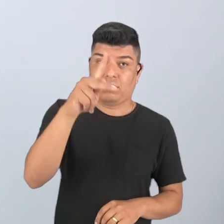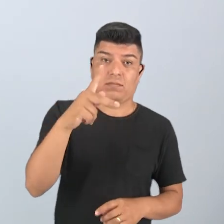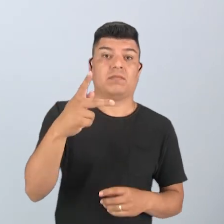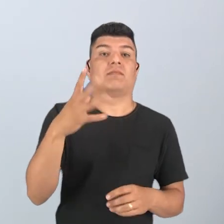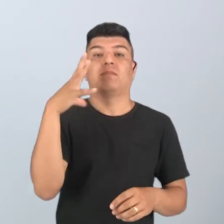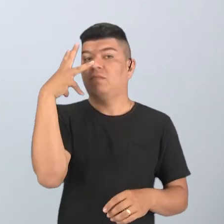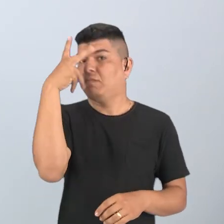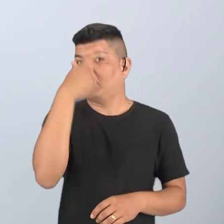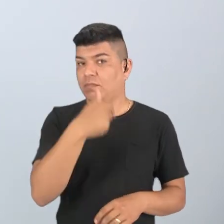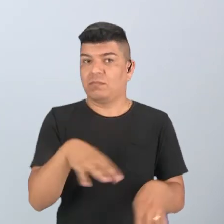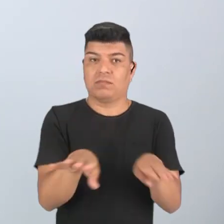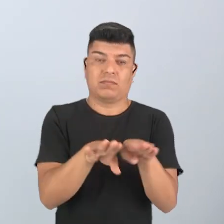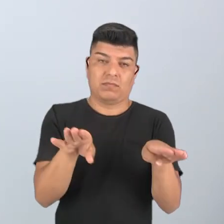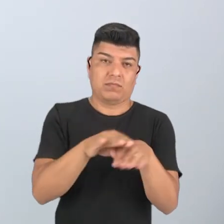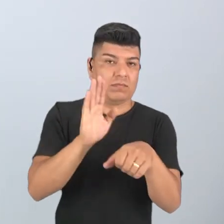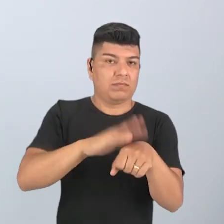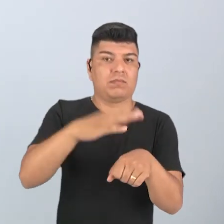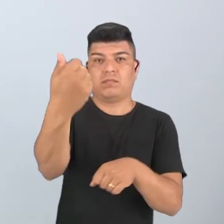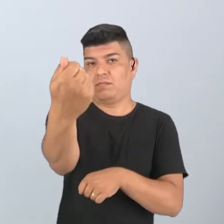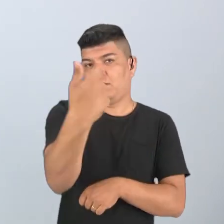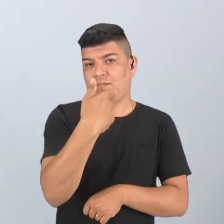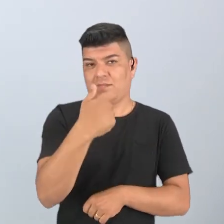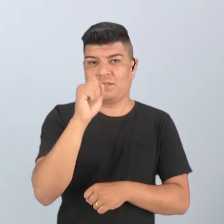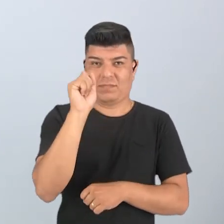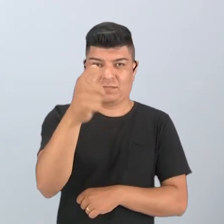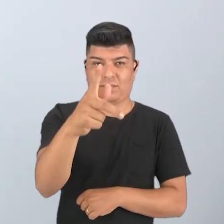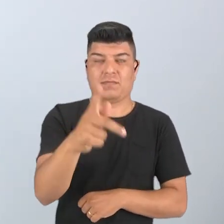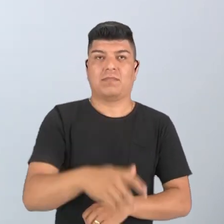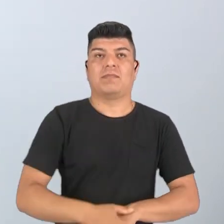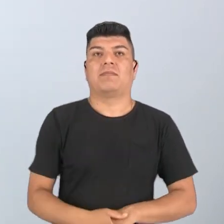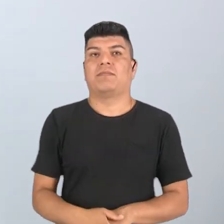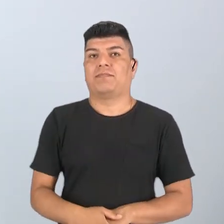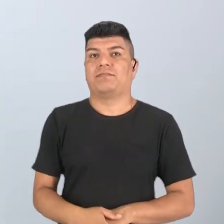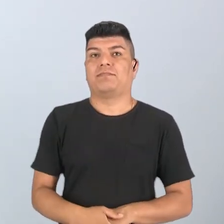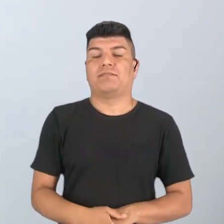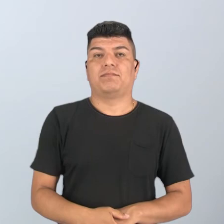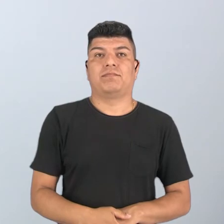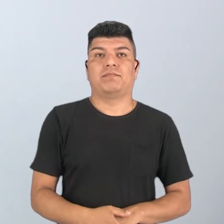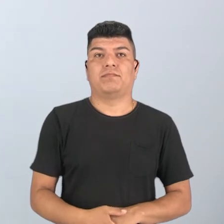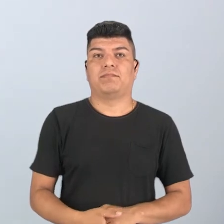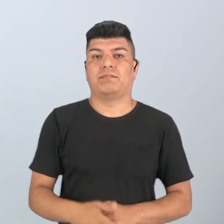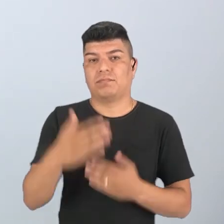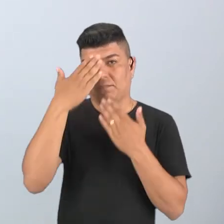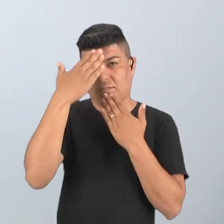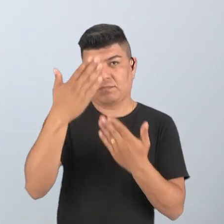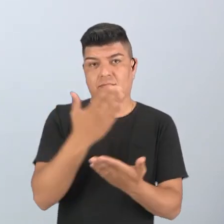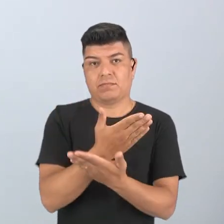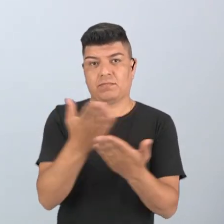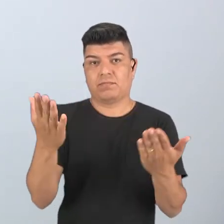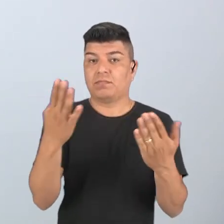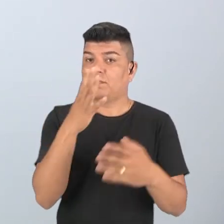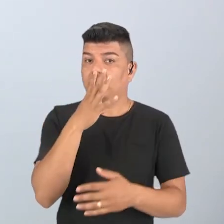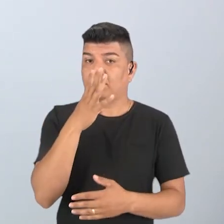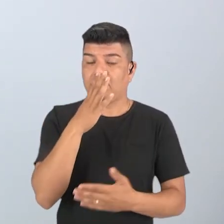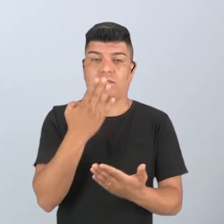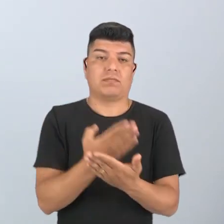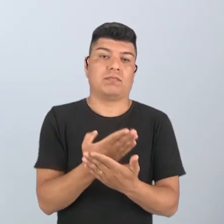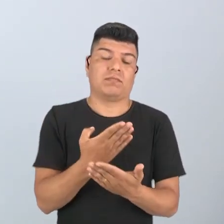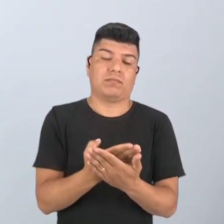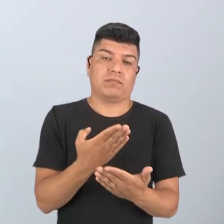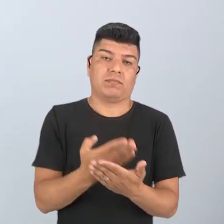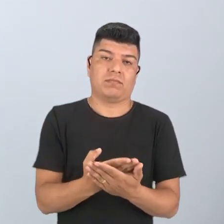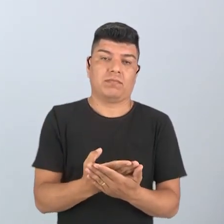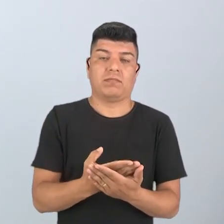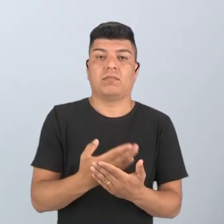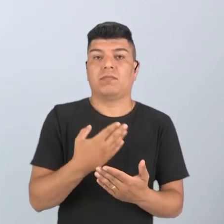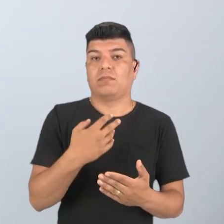fique bem bonita, muito mais do que a minha, certo? Então, gente, eu agradeço por você assistir a nossa aula.